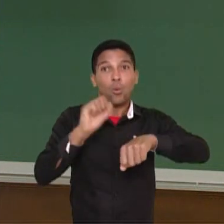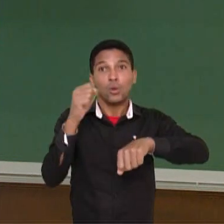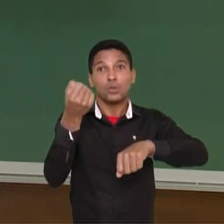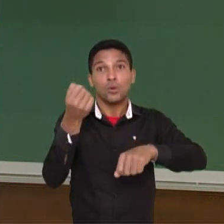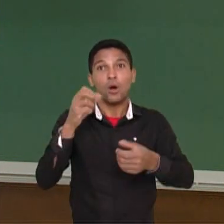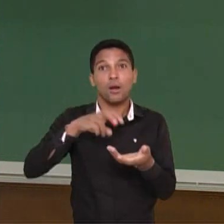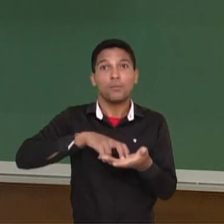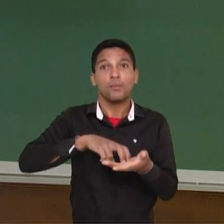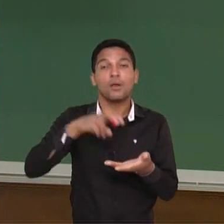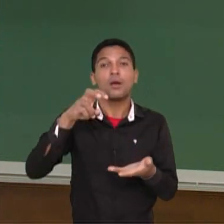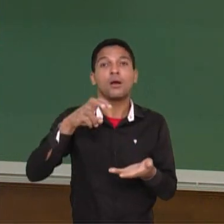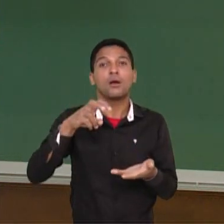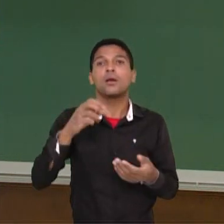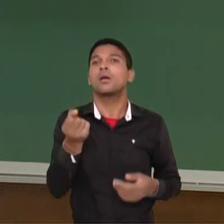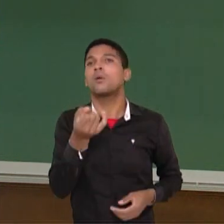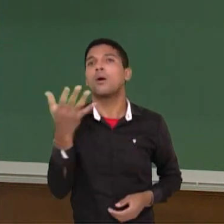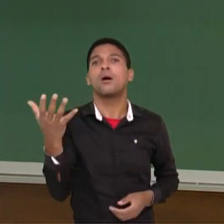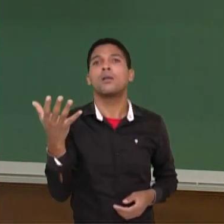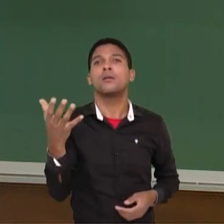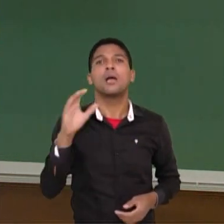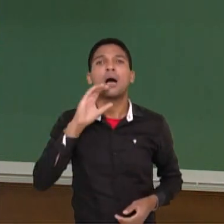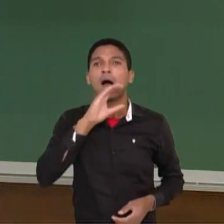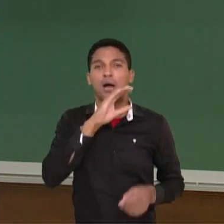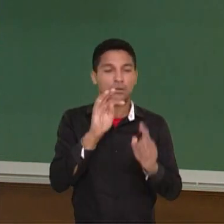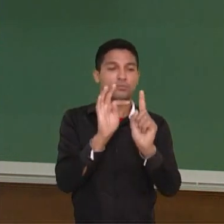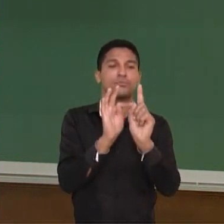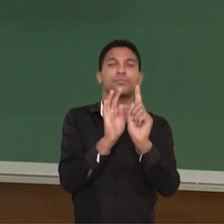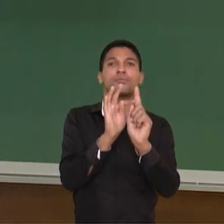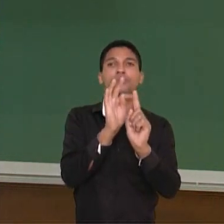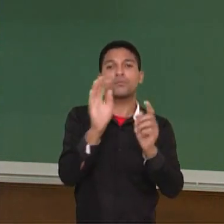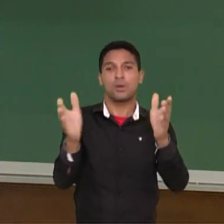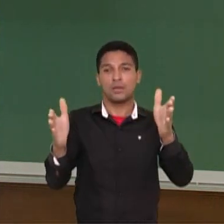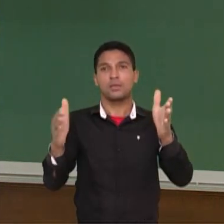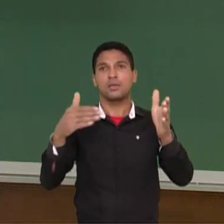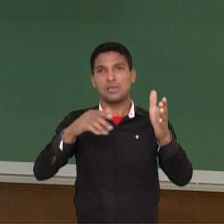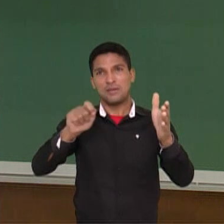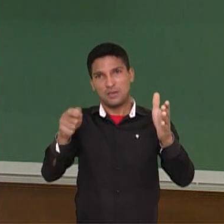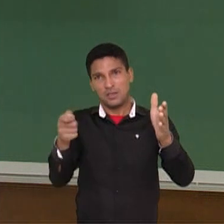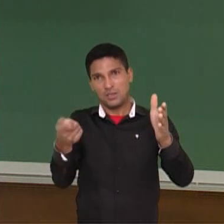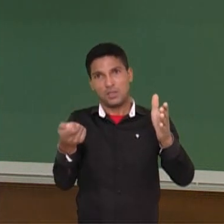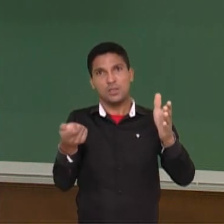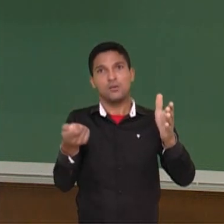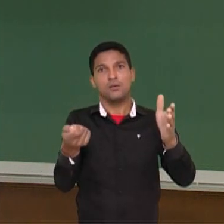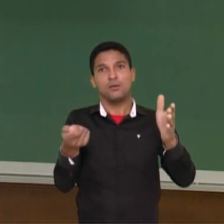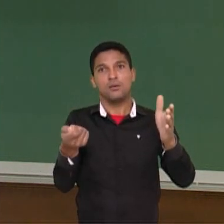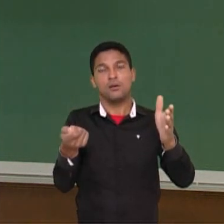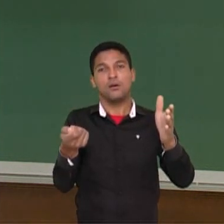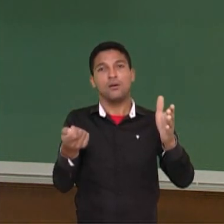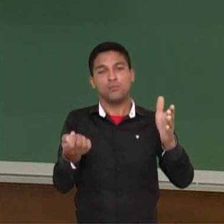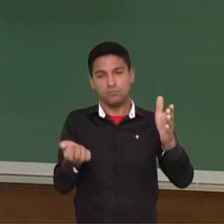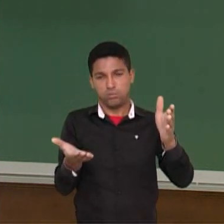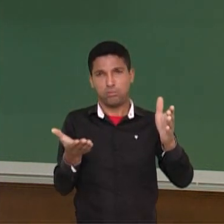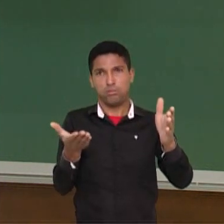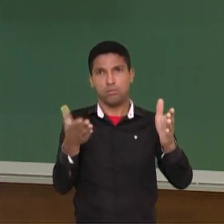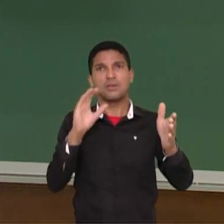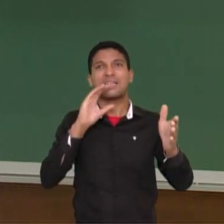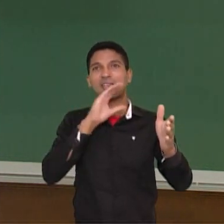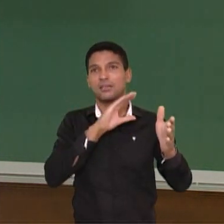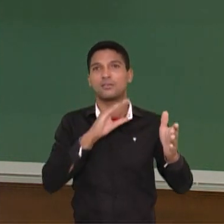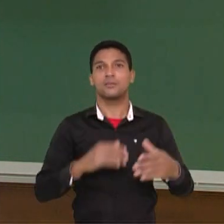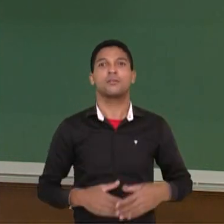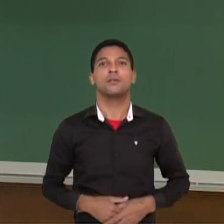Bom, 8 horas, está dizendo lá que hora é o H. Pega o 8 substituindo o H, sem muito segredo, ok? E no item